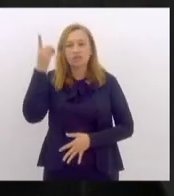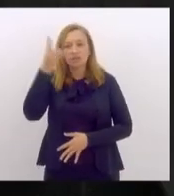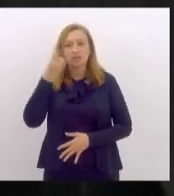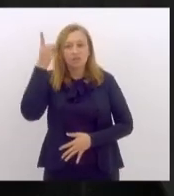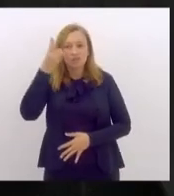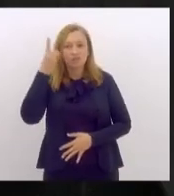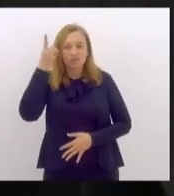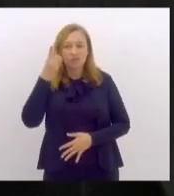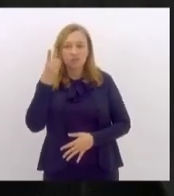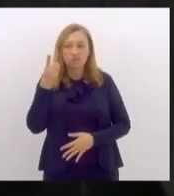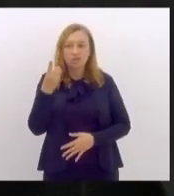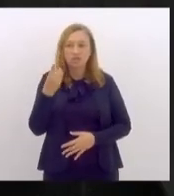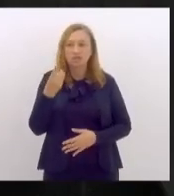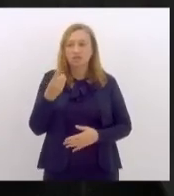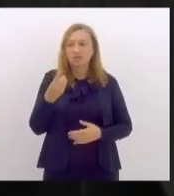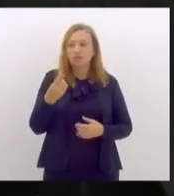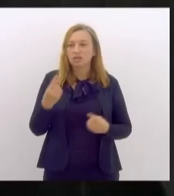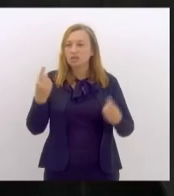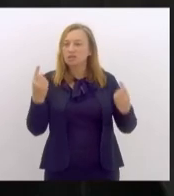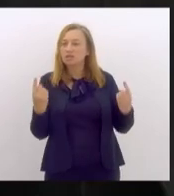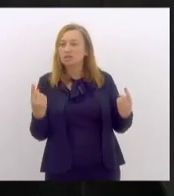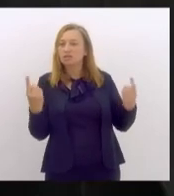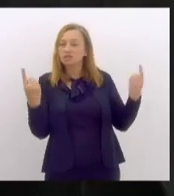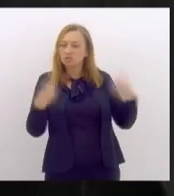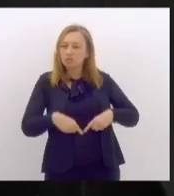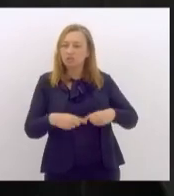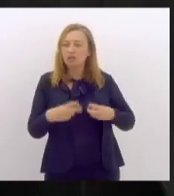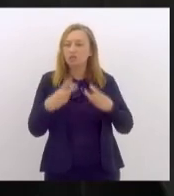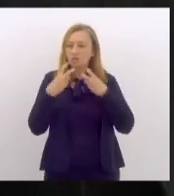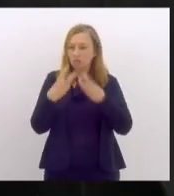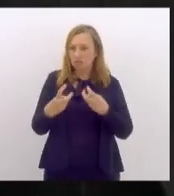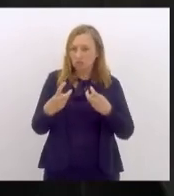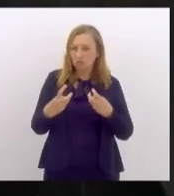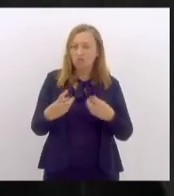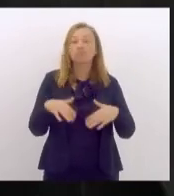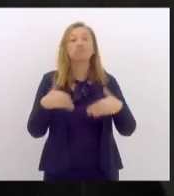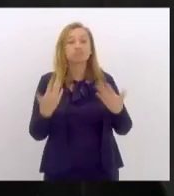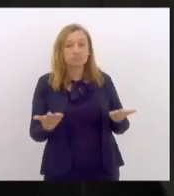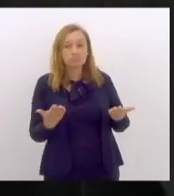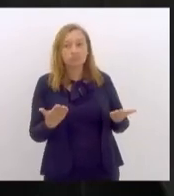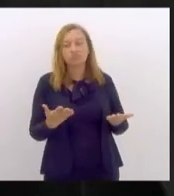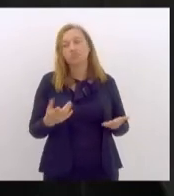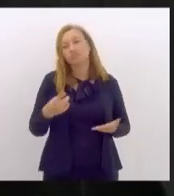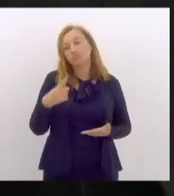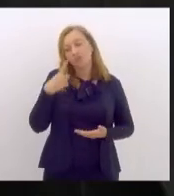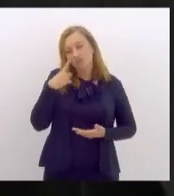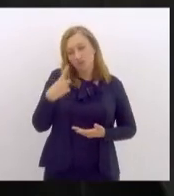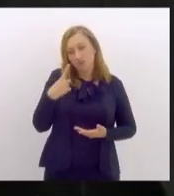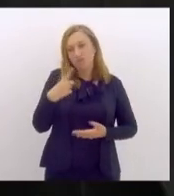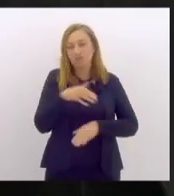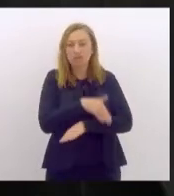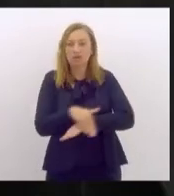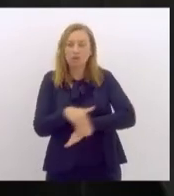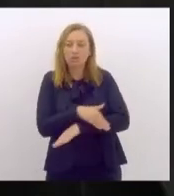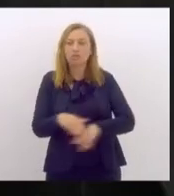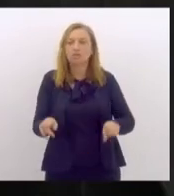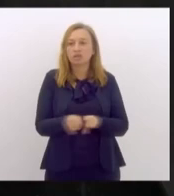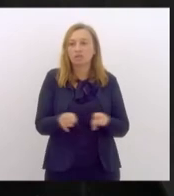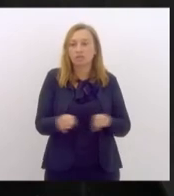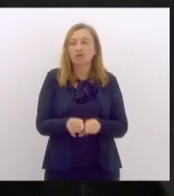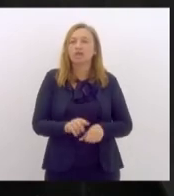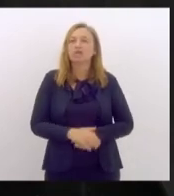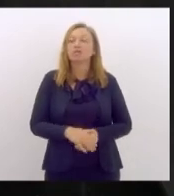Tentando ganhar debates no grito na intimidação E é isso que vivenciamos nas ruas também